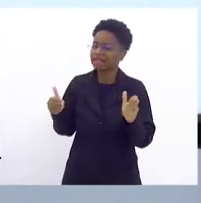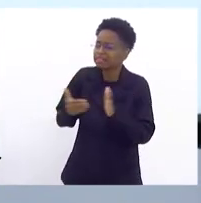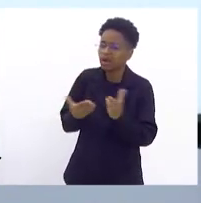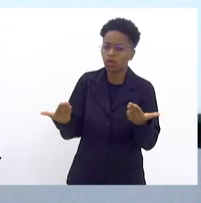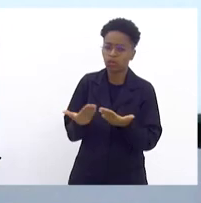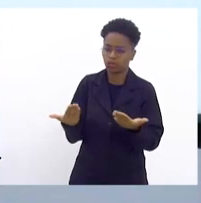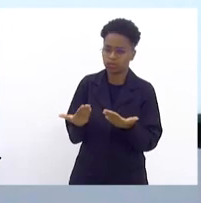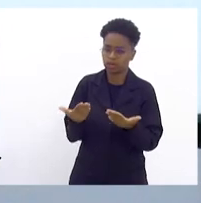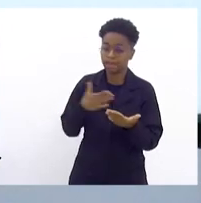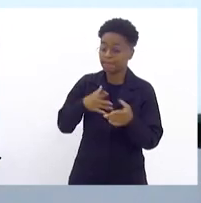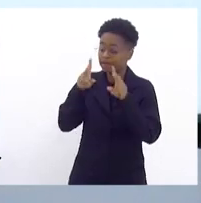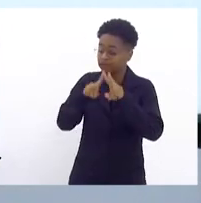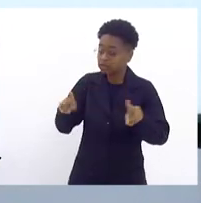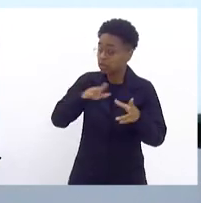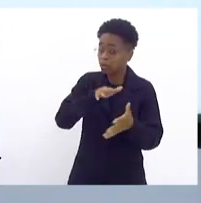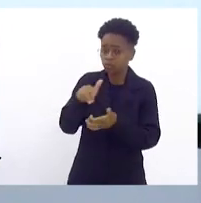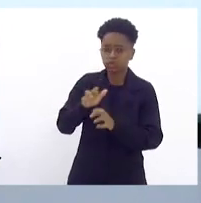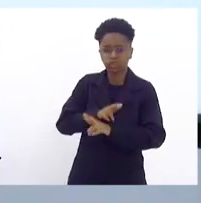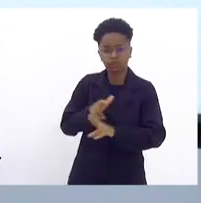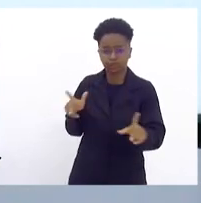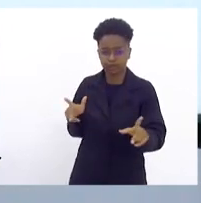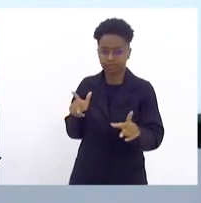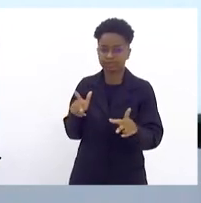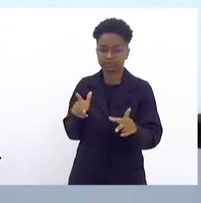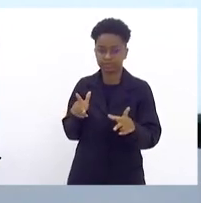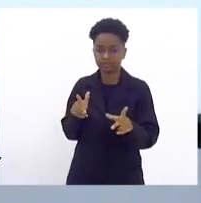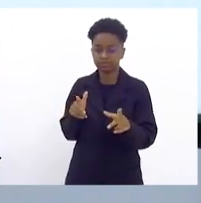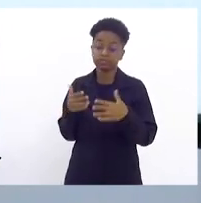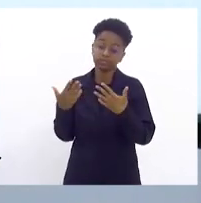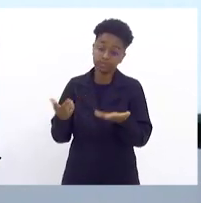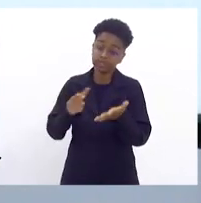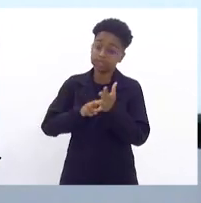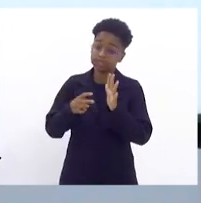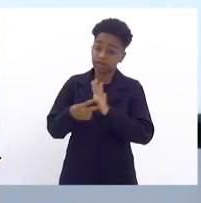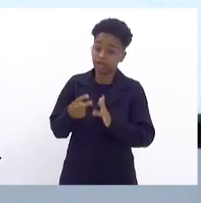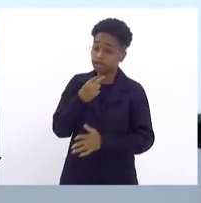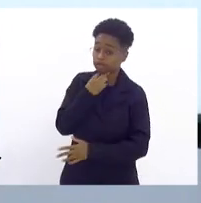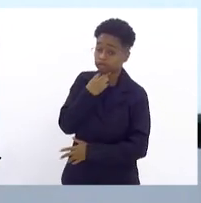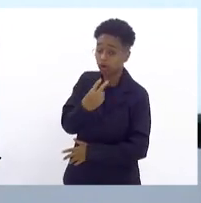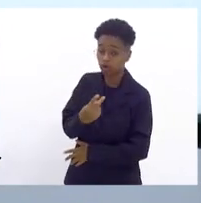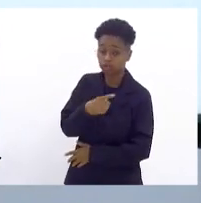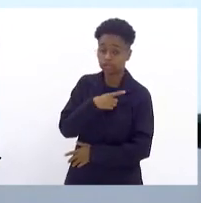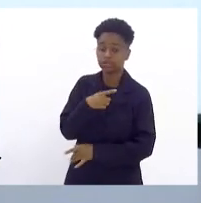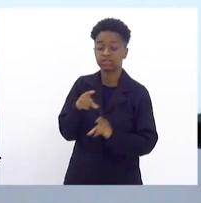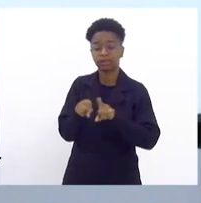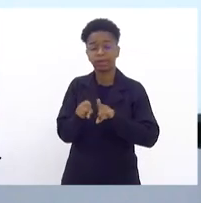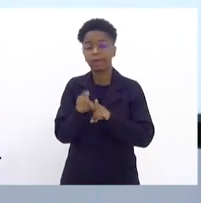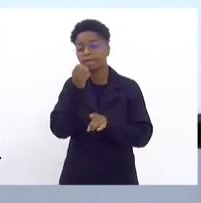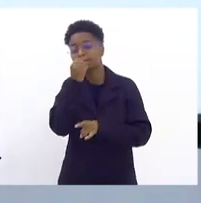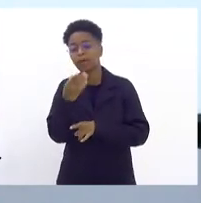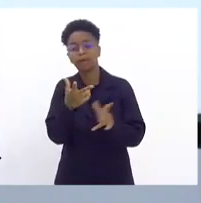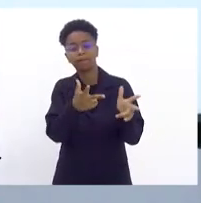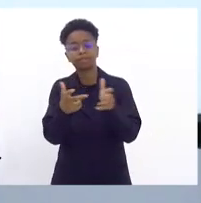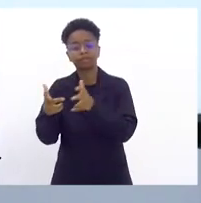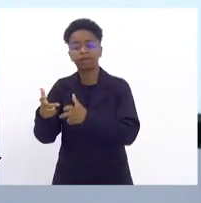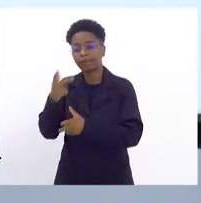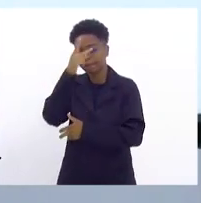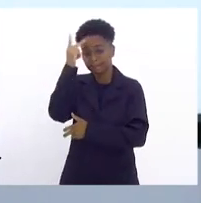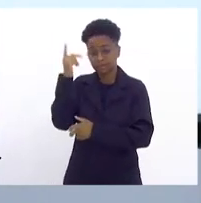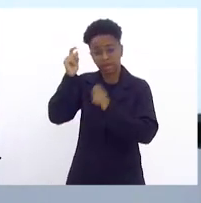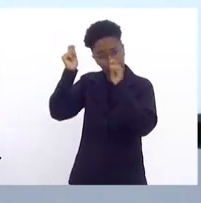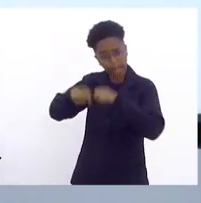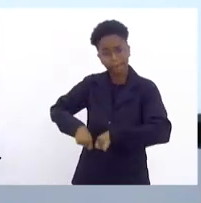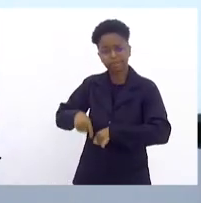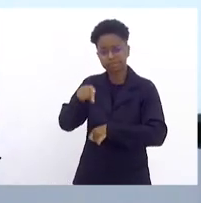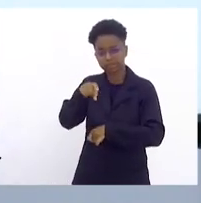minha visão de mundo diferente então é ter essa voz e é muito bom ver essa esse grupo de pessoas aqui capacetadas